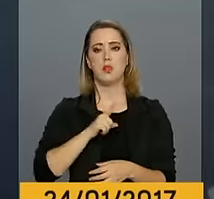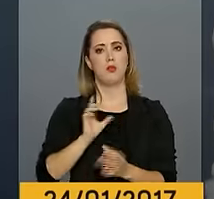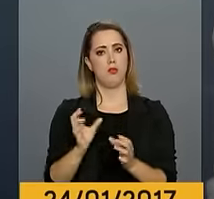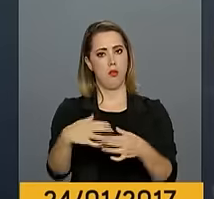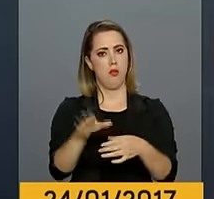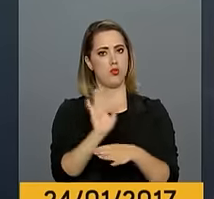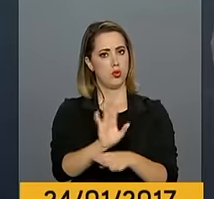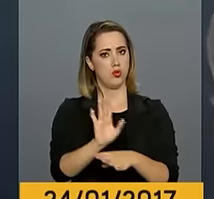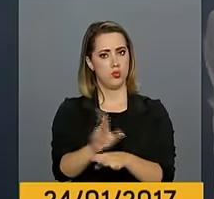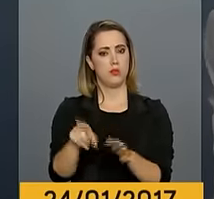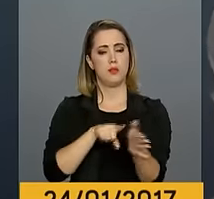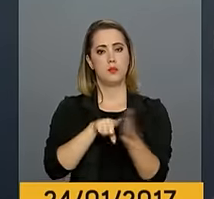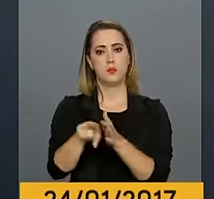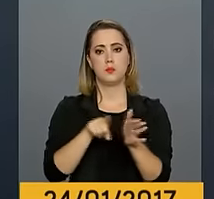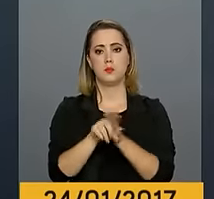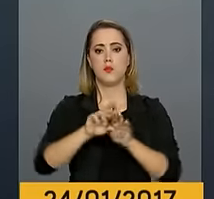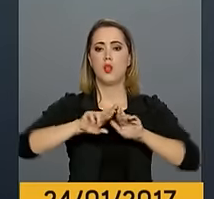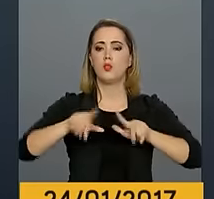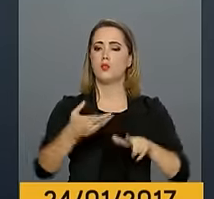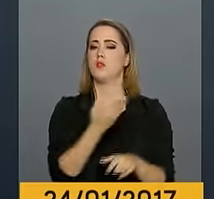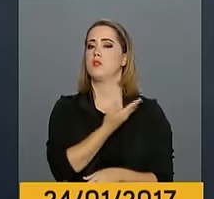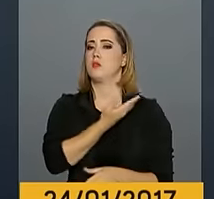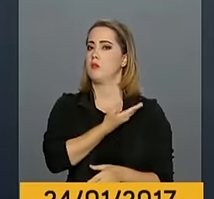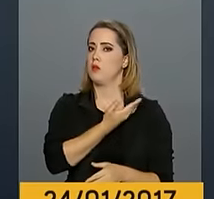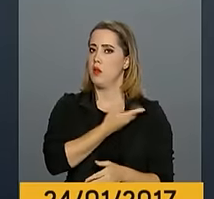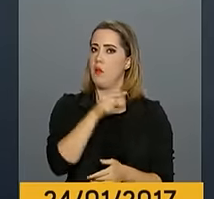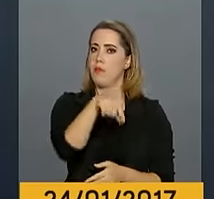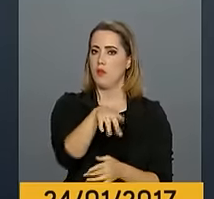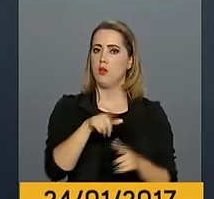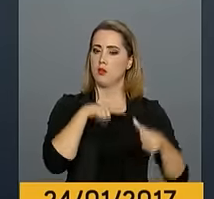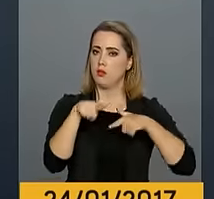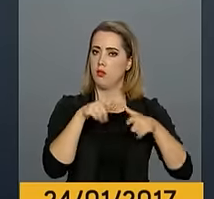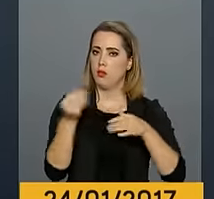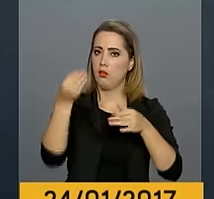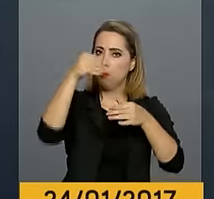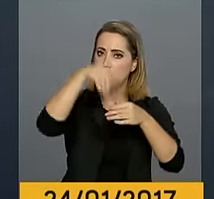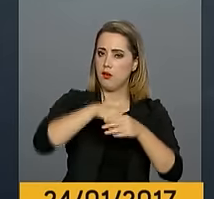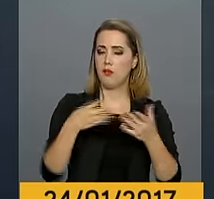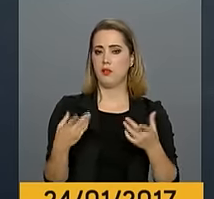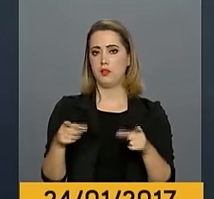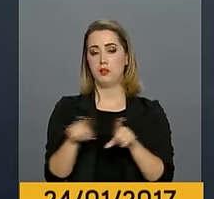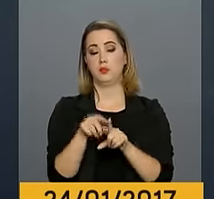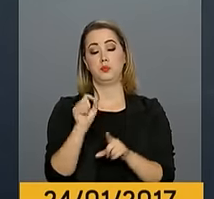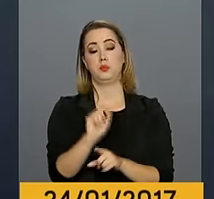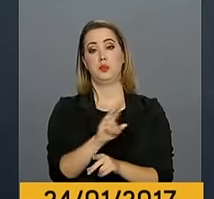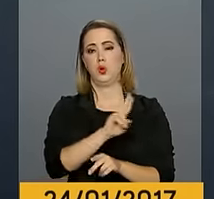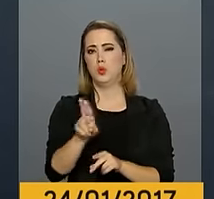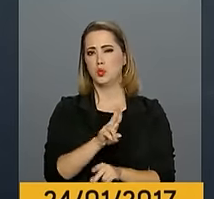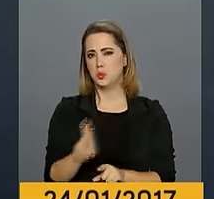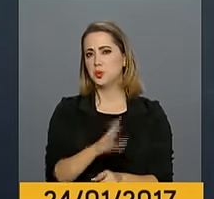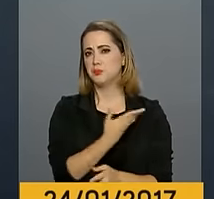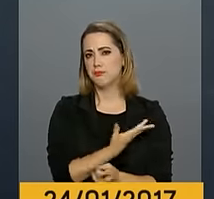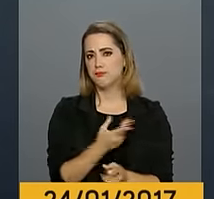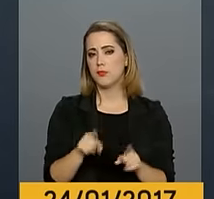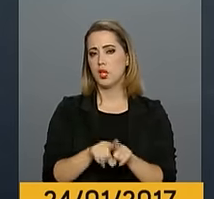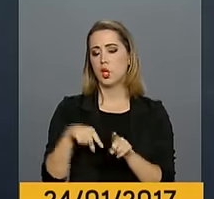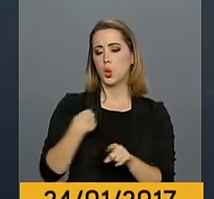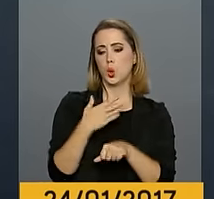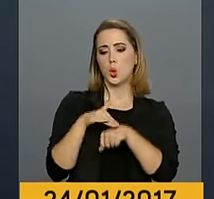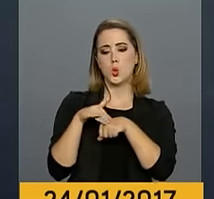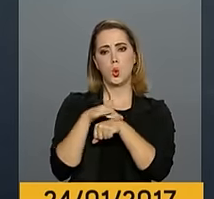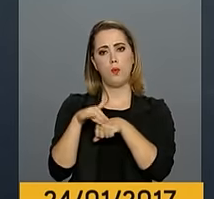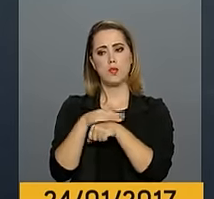meus, o diretor administrativo era o Celso Antônio Bandeira de Mello e o diretor jurídico era o Geraldo Taliba. E nós conversávamos muito.